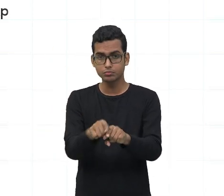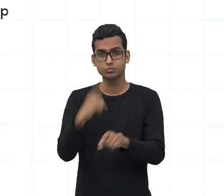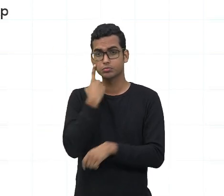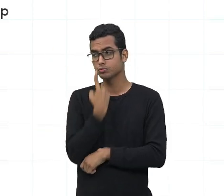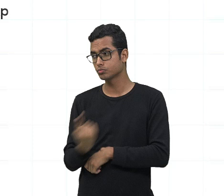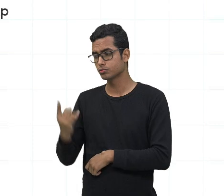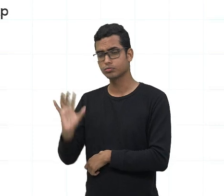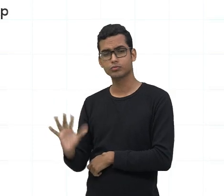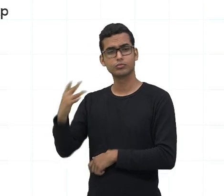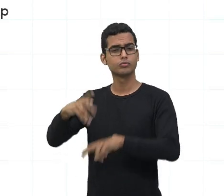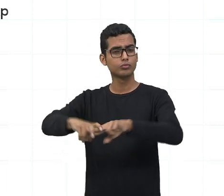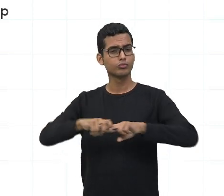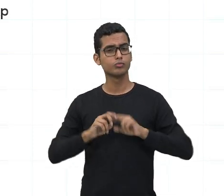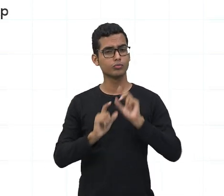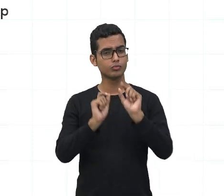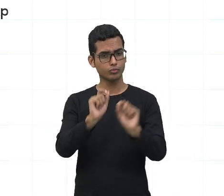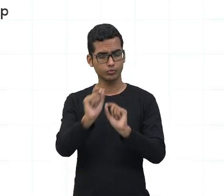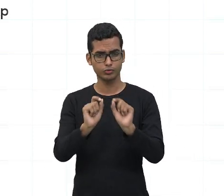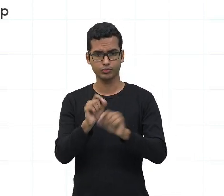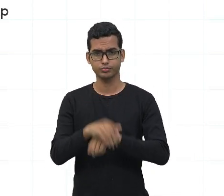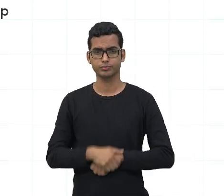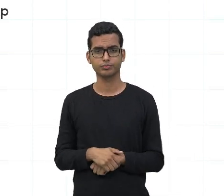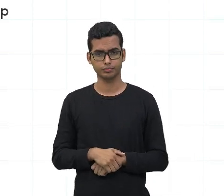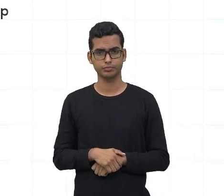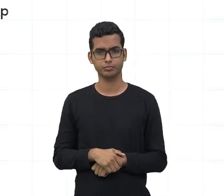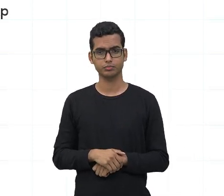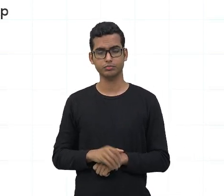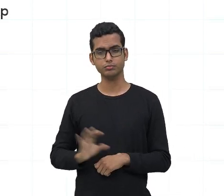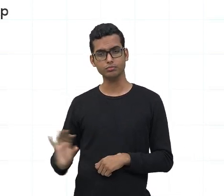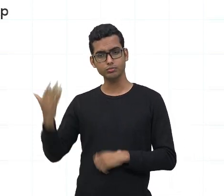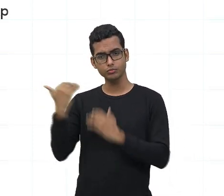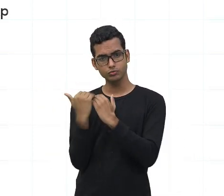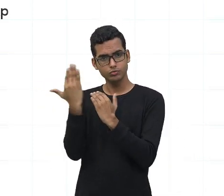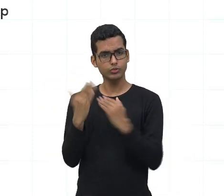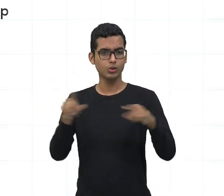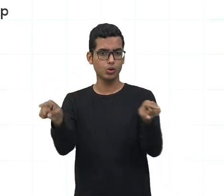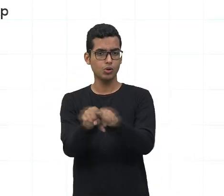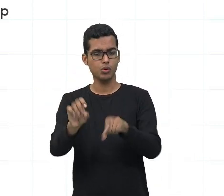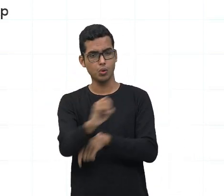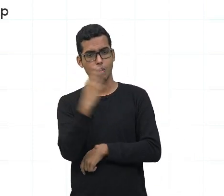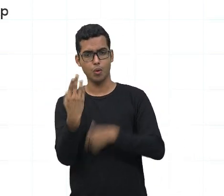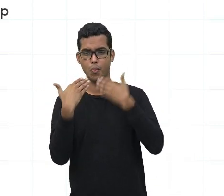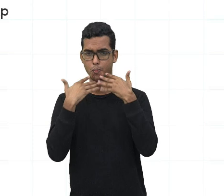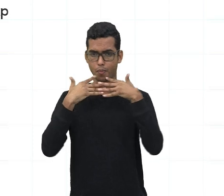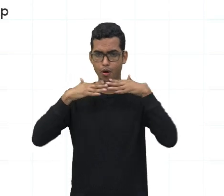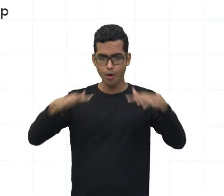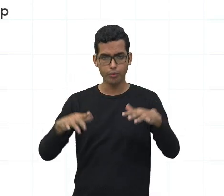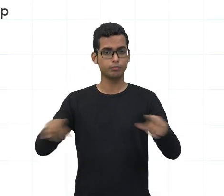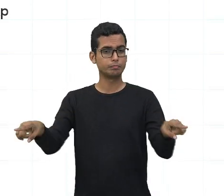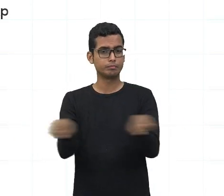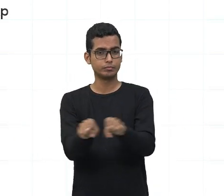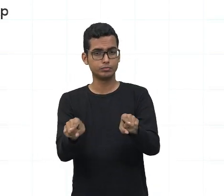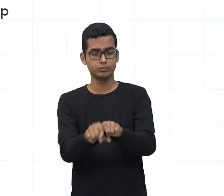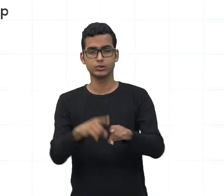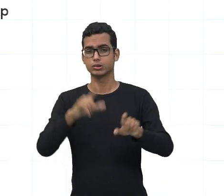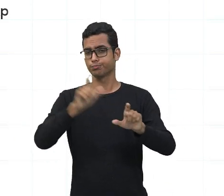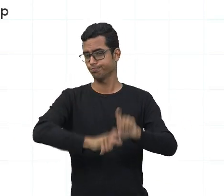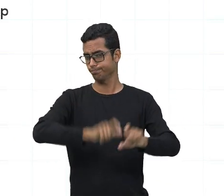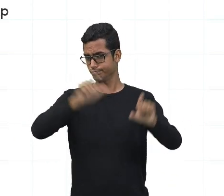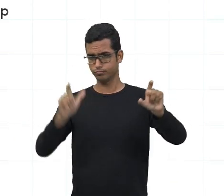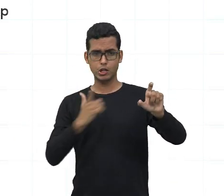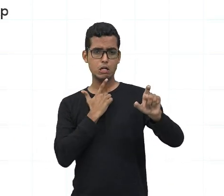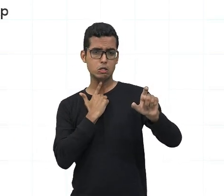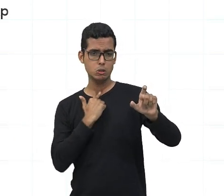decorrência de eventos exteriores ou naturais, que independem da